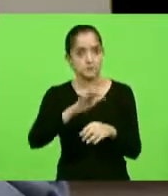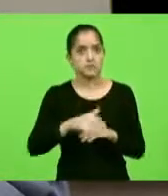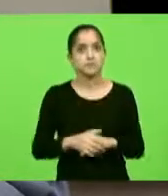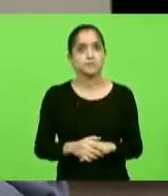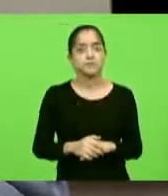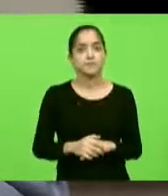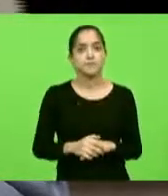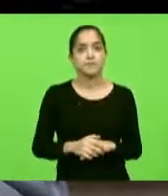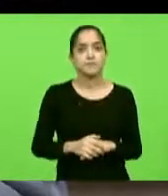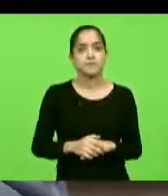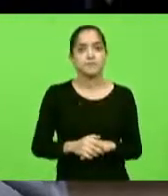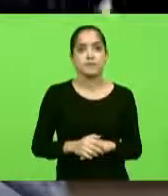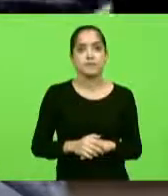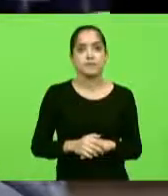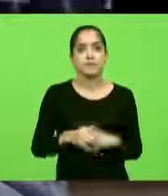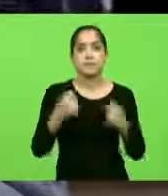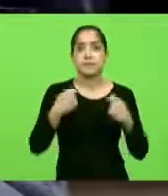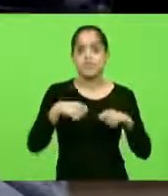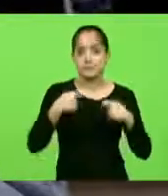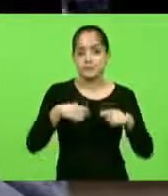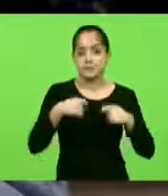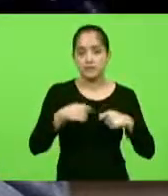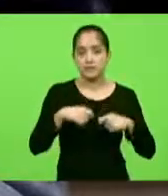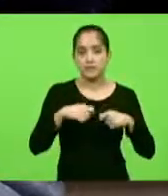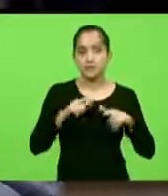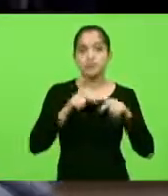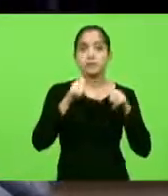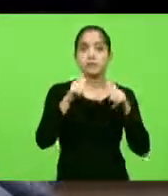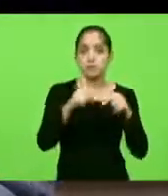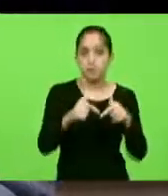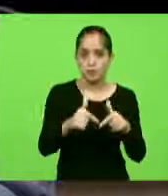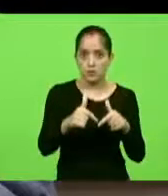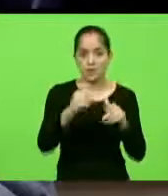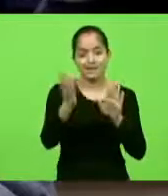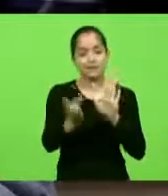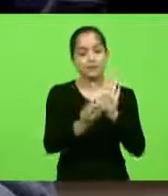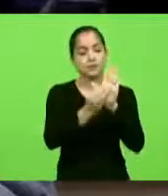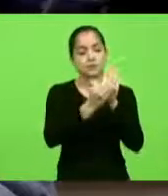seja, deverá atuar no sentido de incluir.